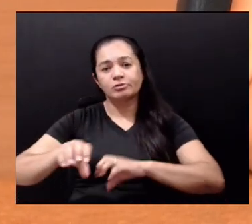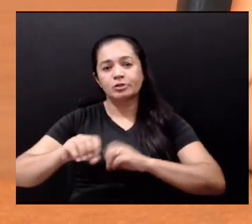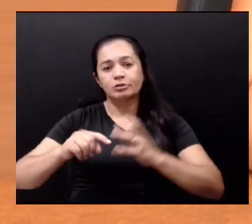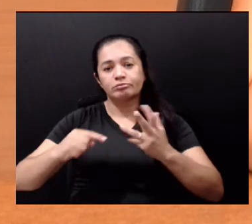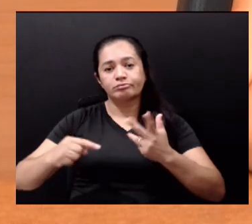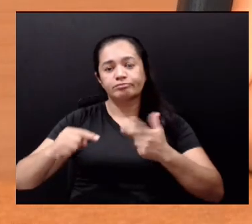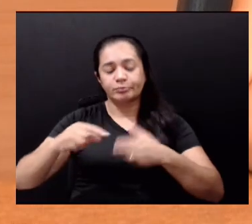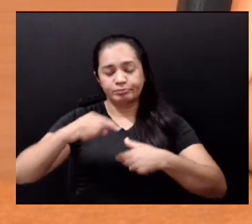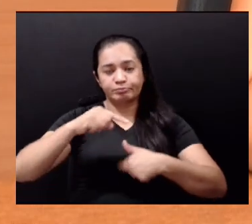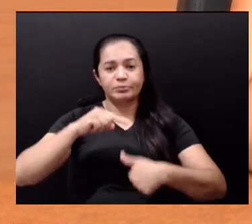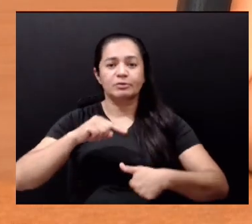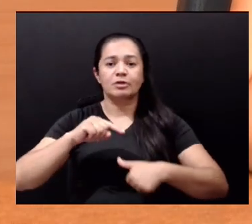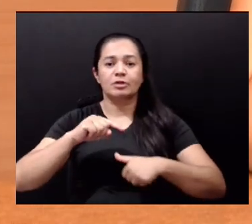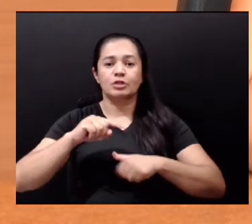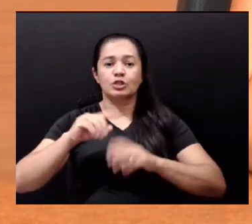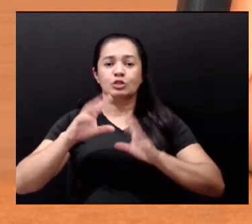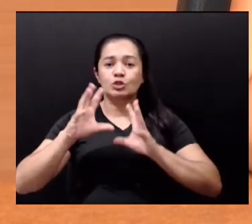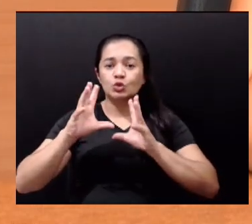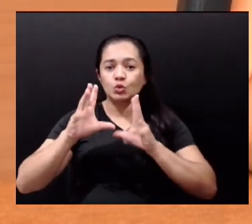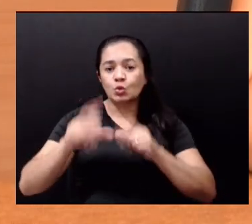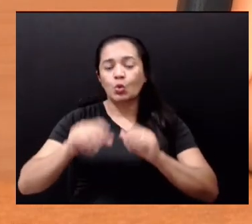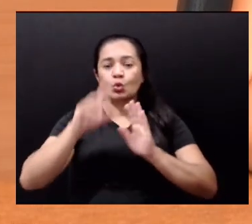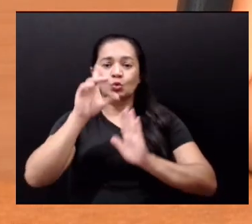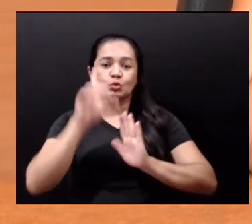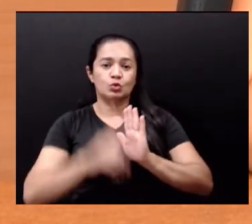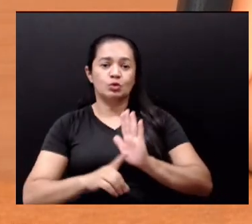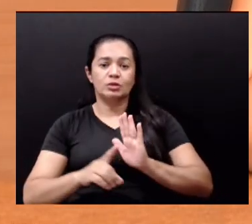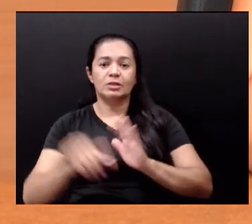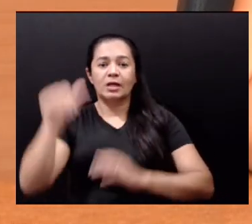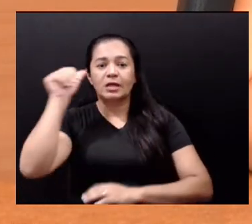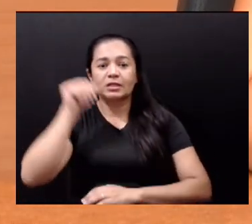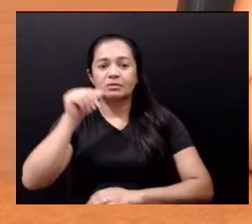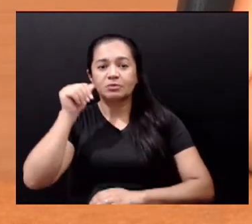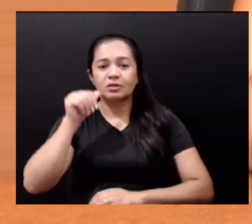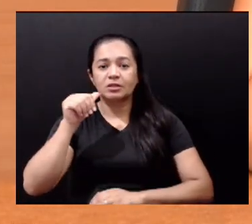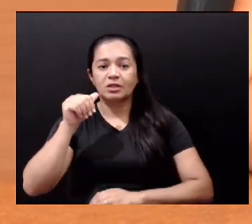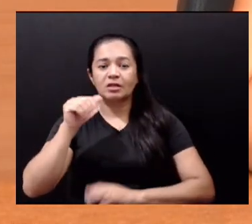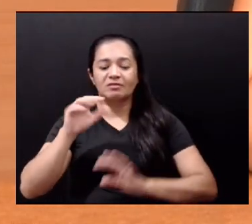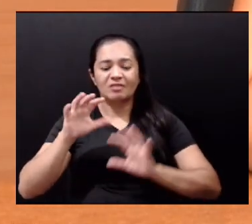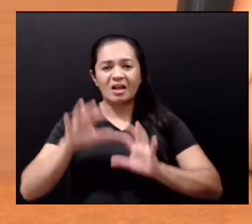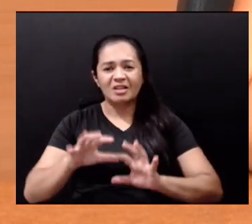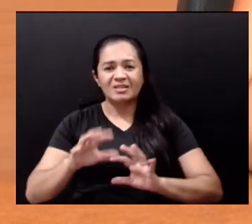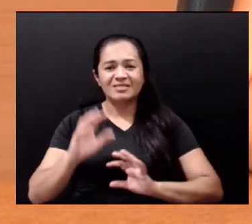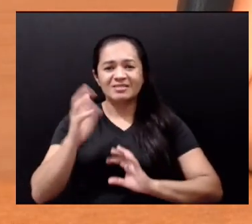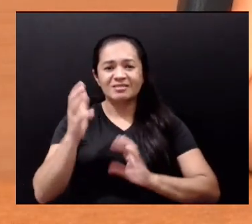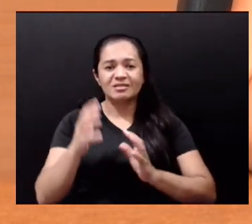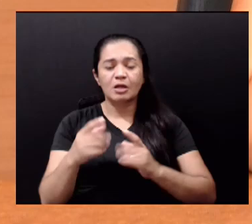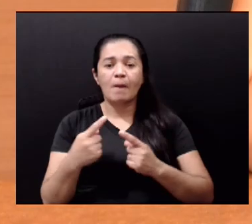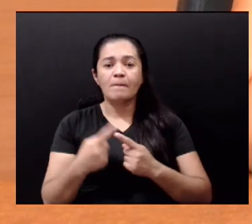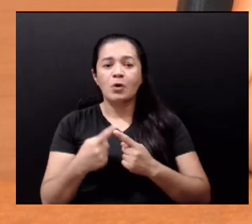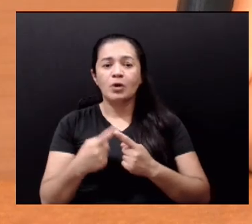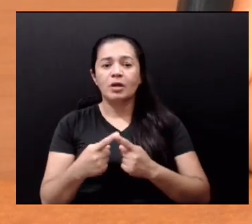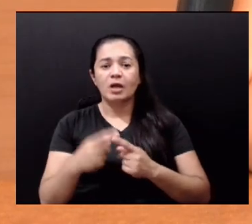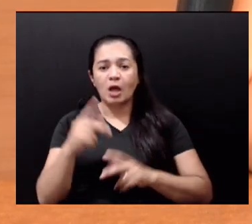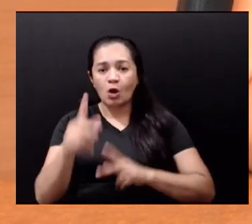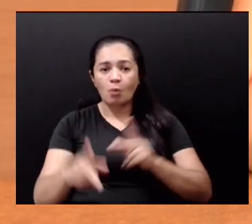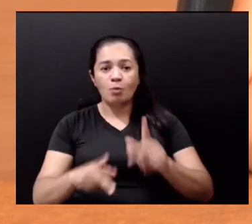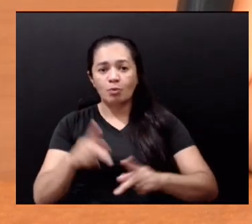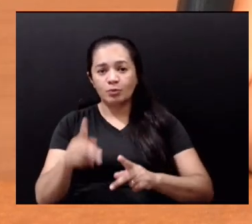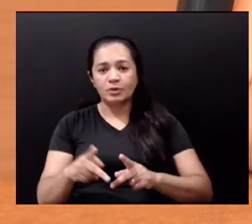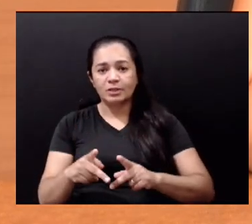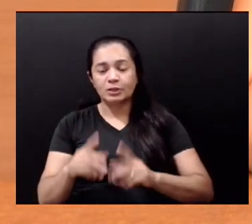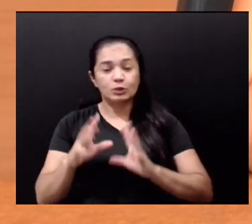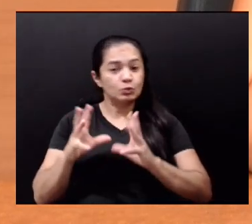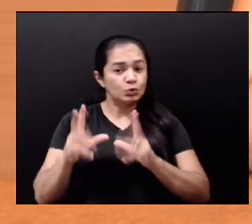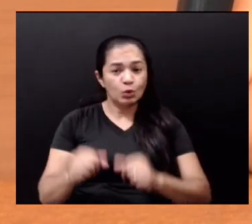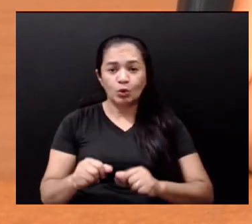de direitos para que as mulheres não cheguem nessa situação limite, para que a população como um todo, mas aqui nós estamos tratando da ótica específica